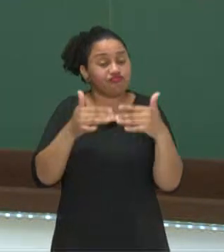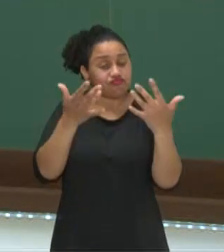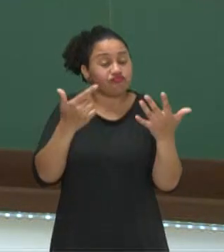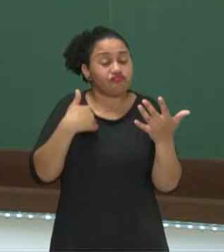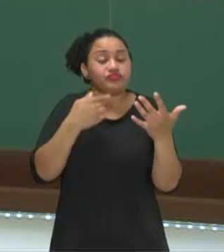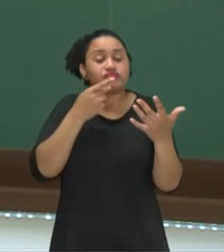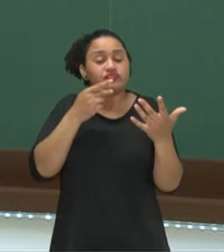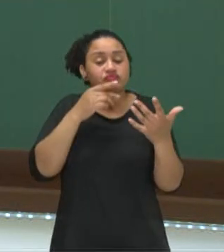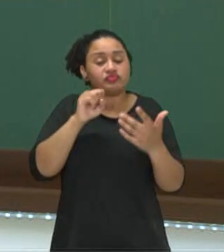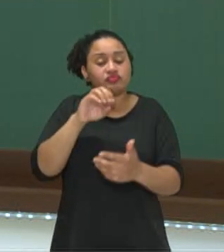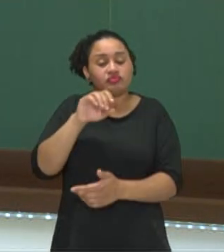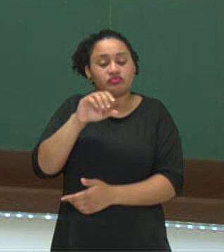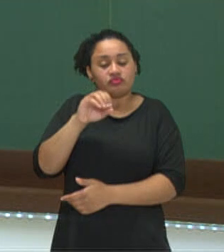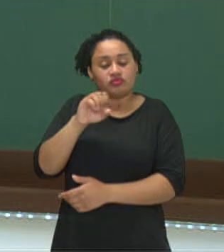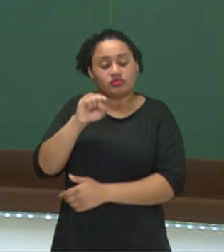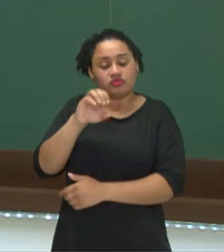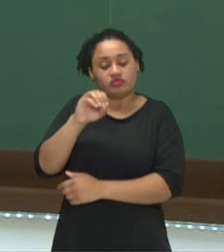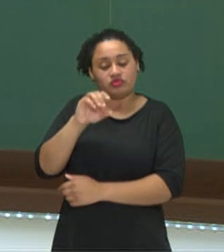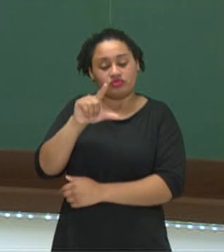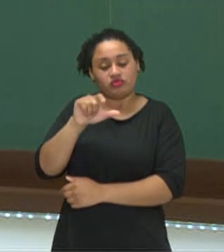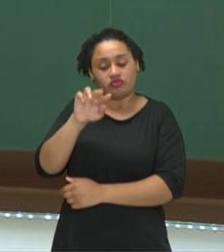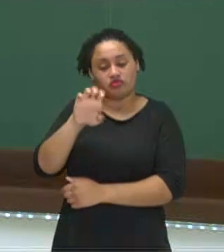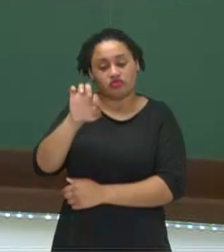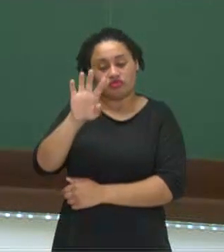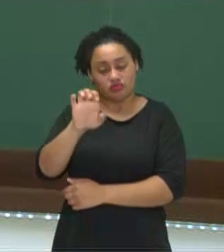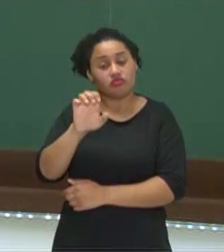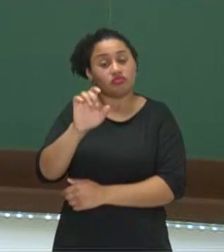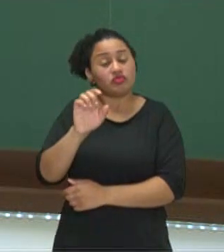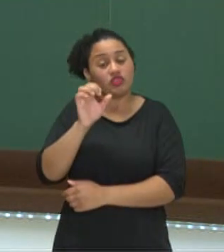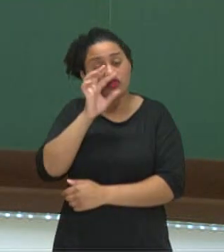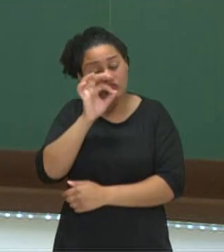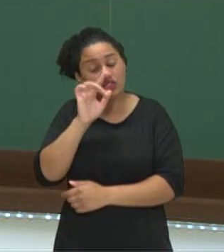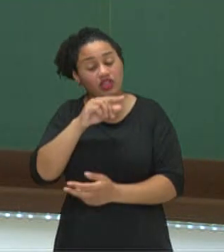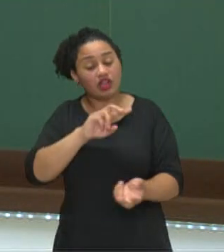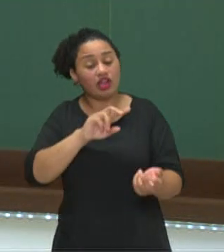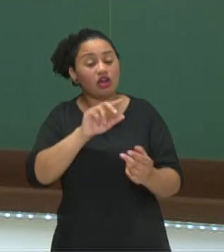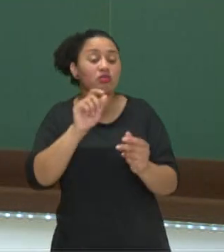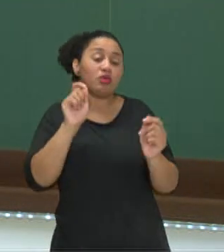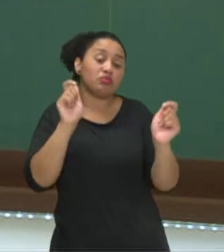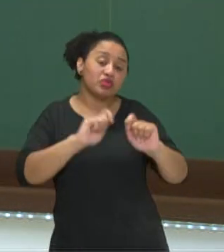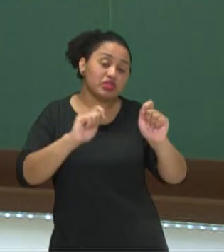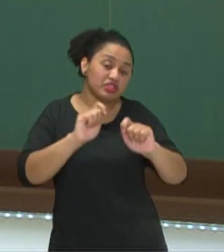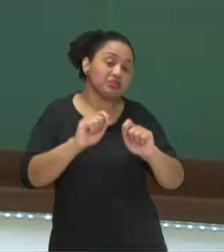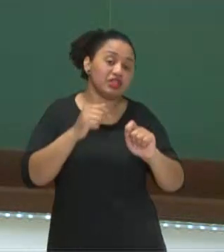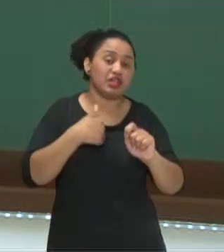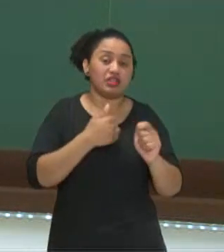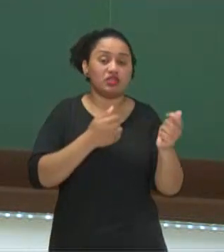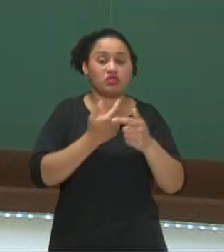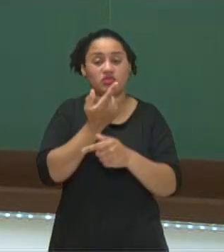sobre solventes verdes, que é uma alternativa aos solventes tradicionais que são bem poluidores.